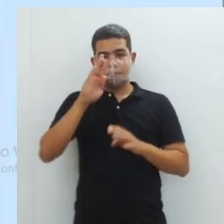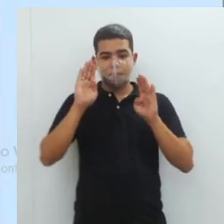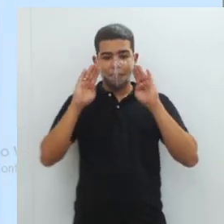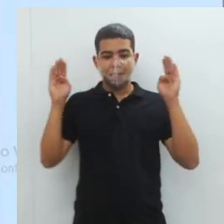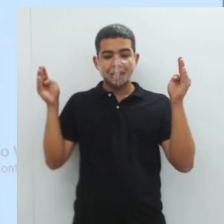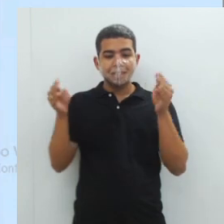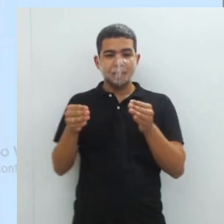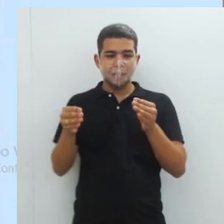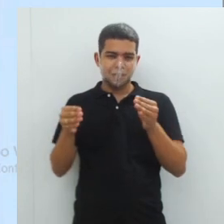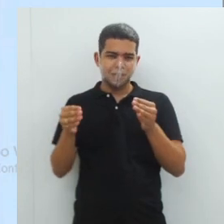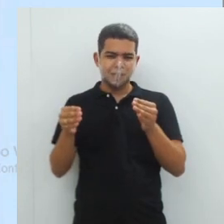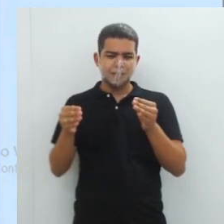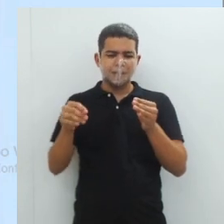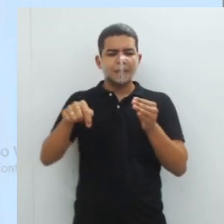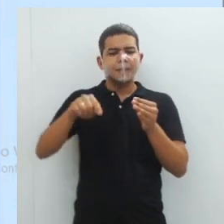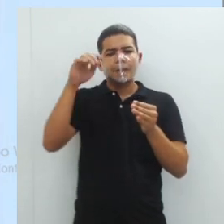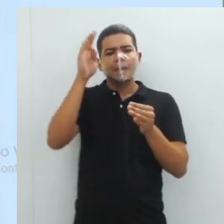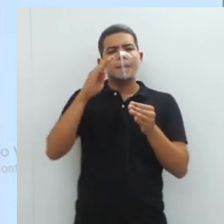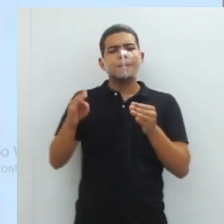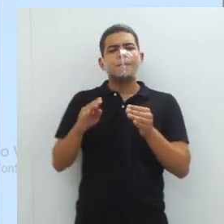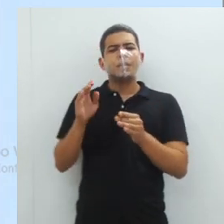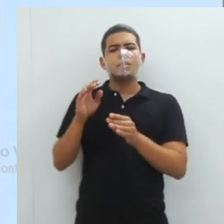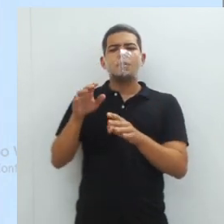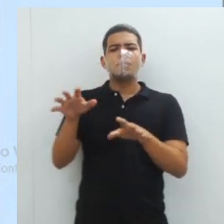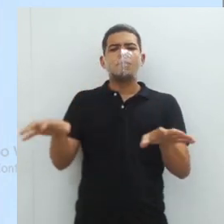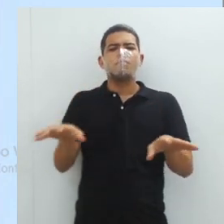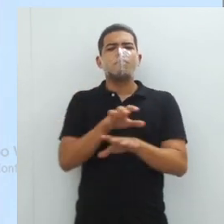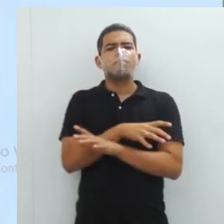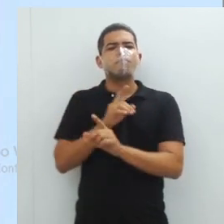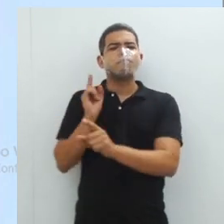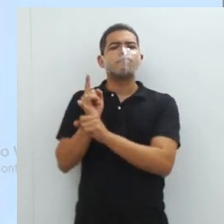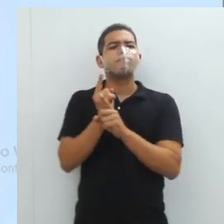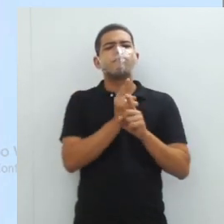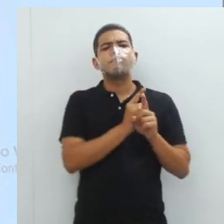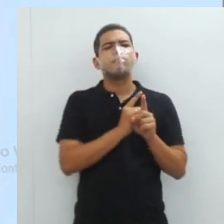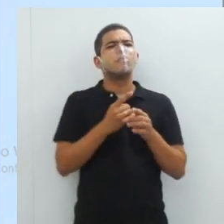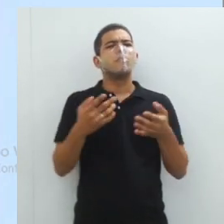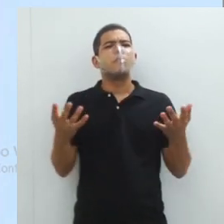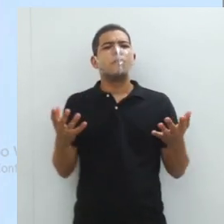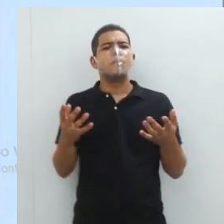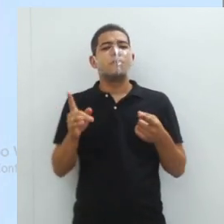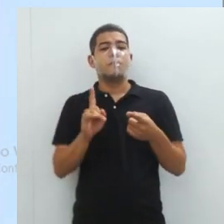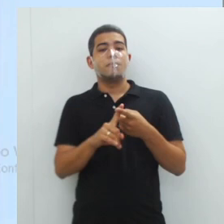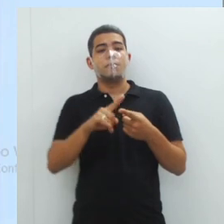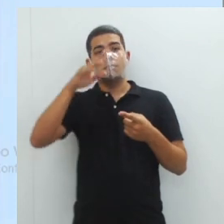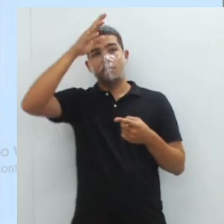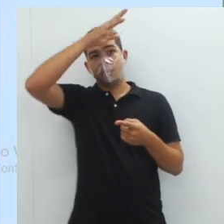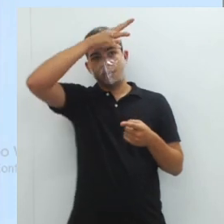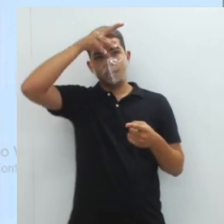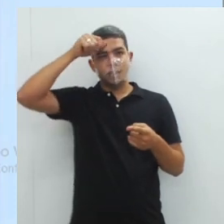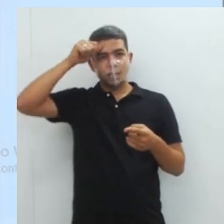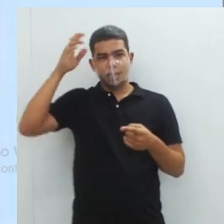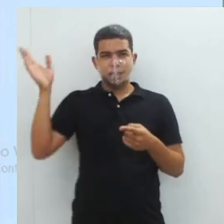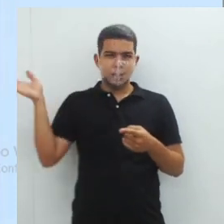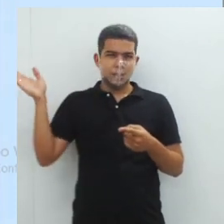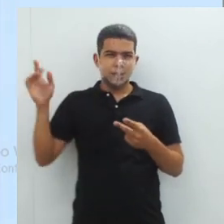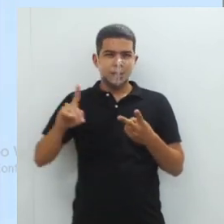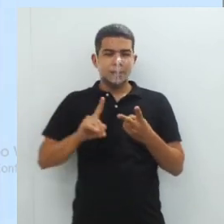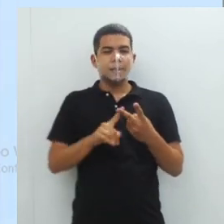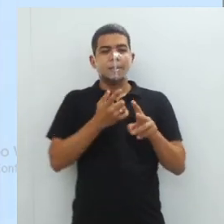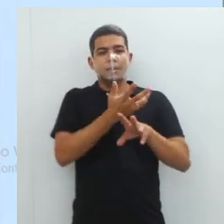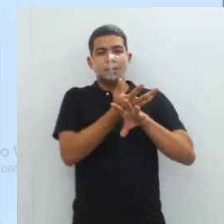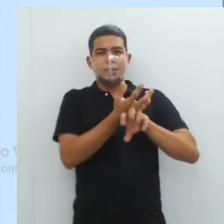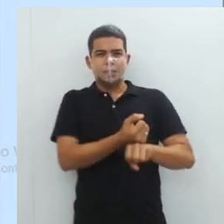são os biomas que a gente encontra no nosso país. Temos a Amazônia, presente na região norte,